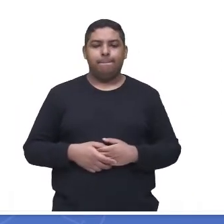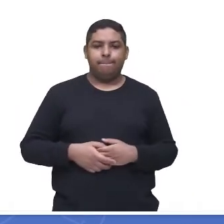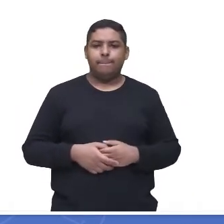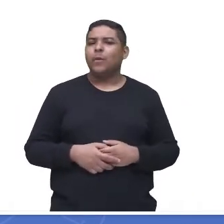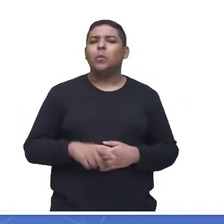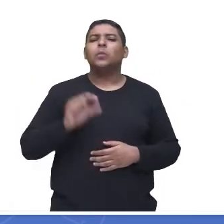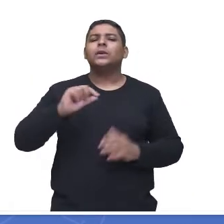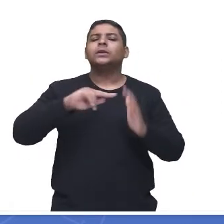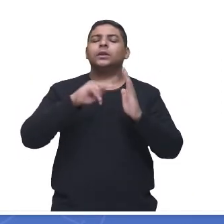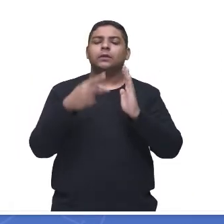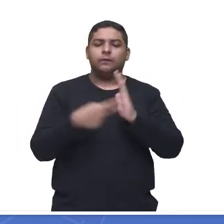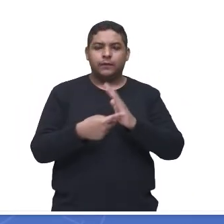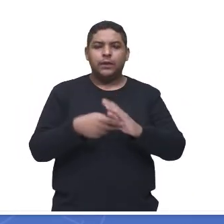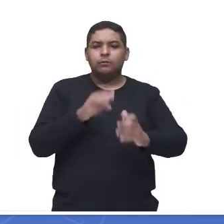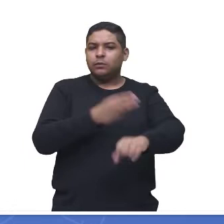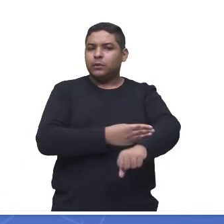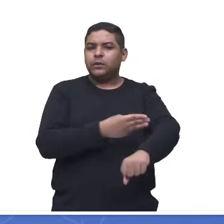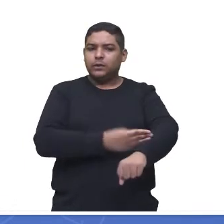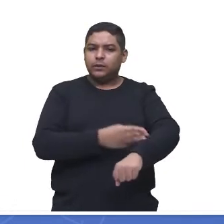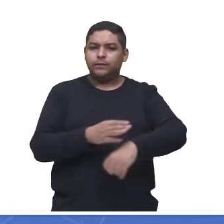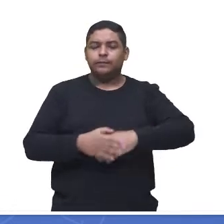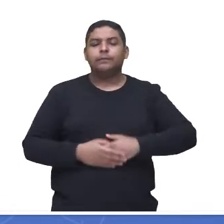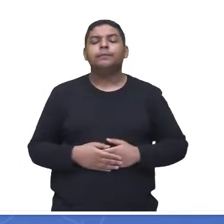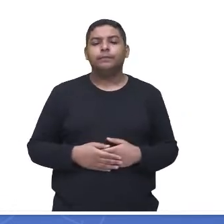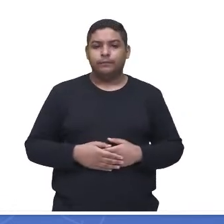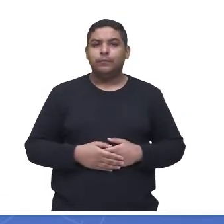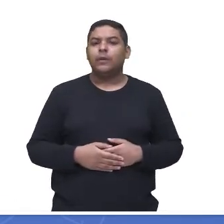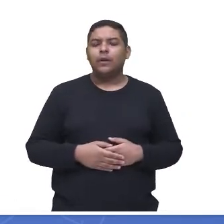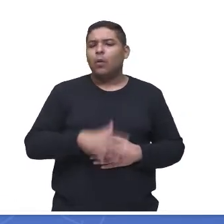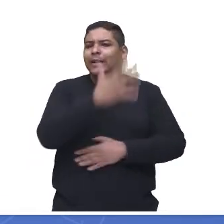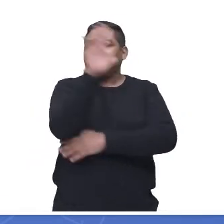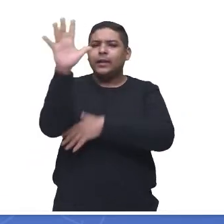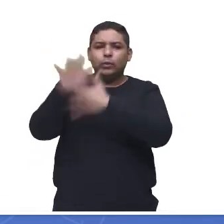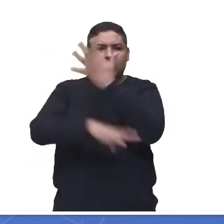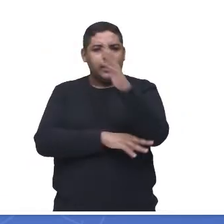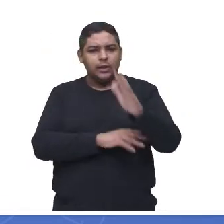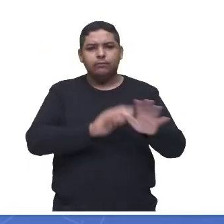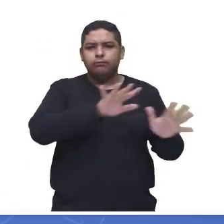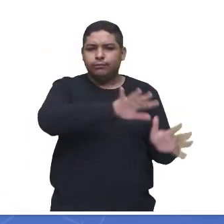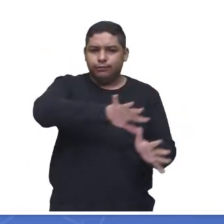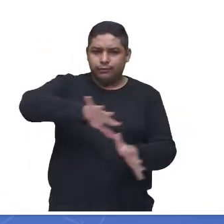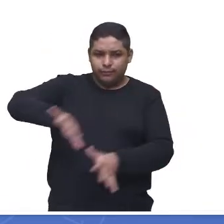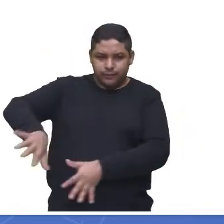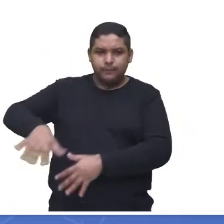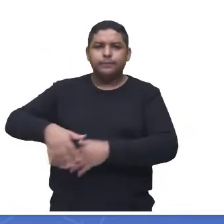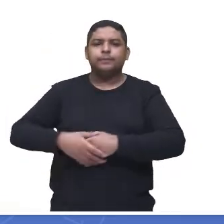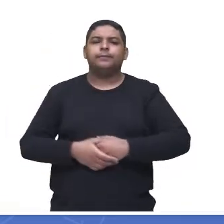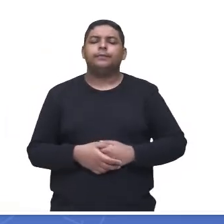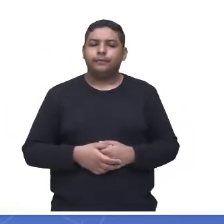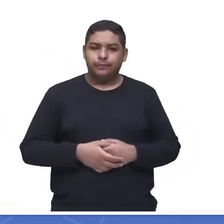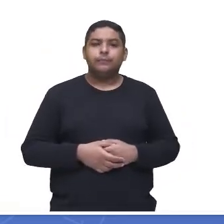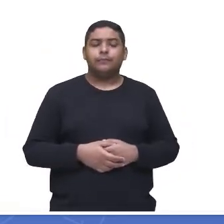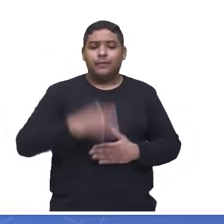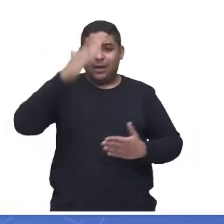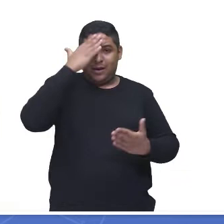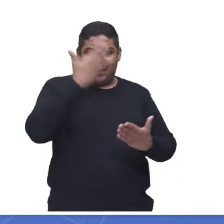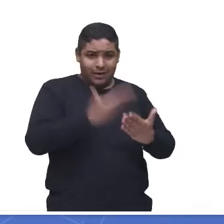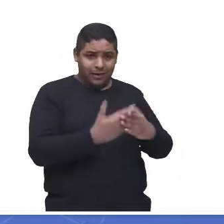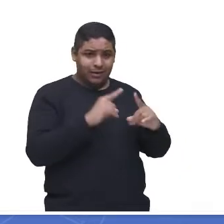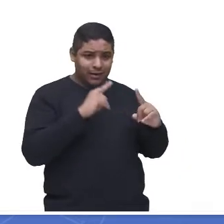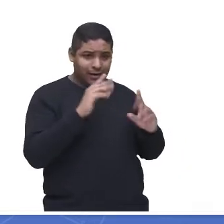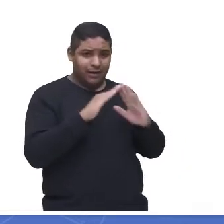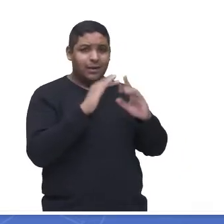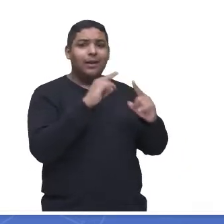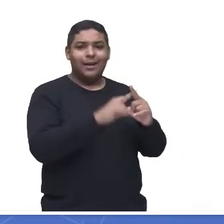período moderno, né? Então, vejam bem, se a natureza foi abalada, as crenças na igreja também